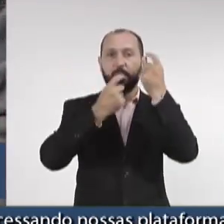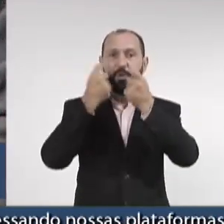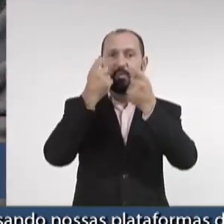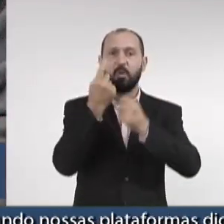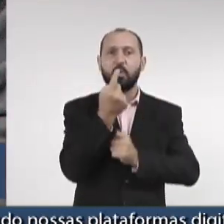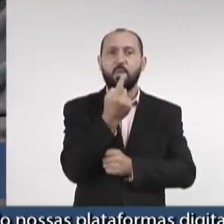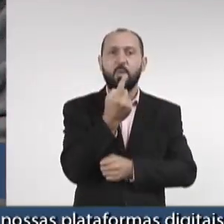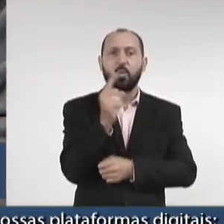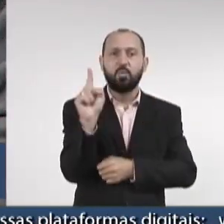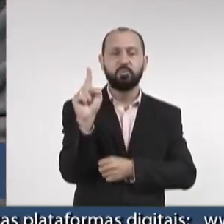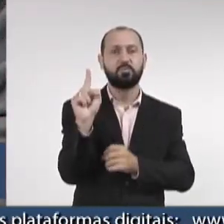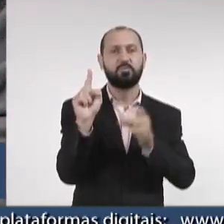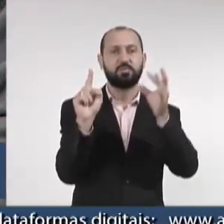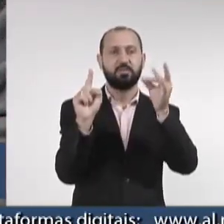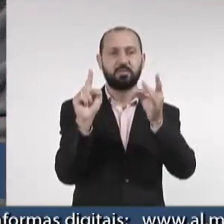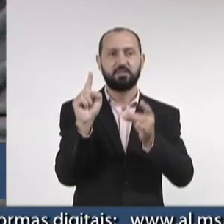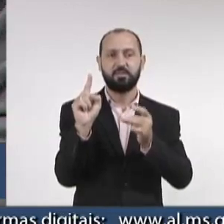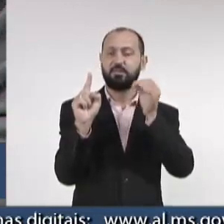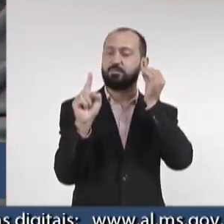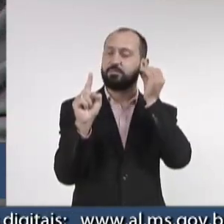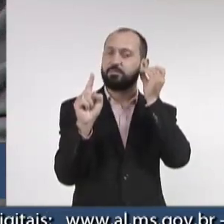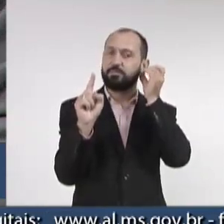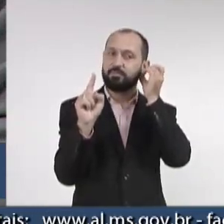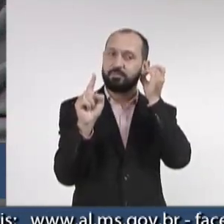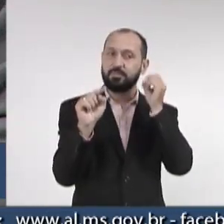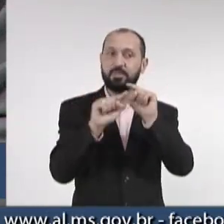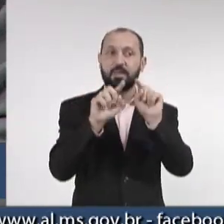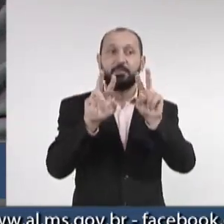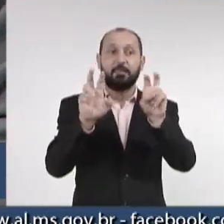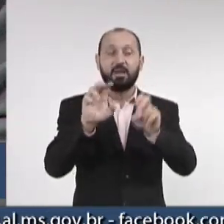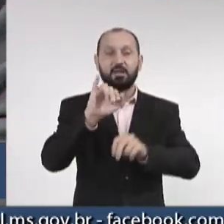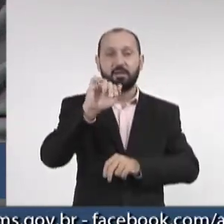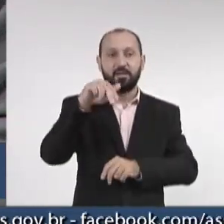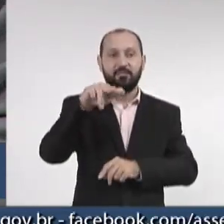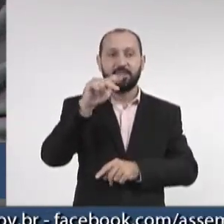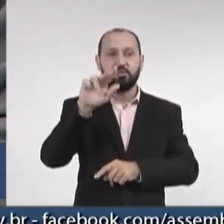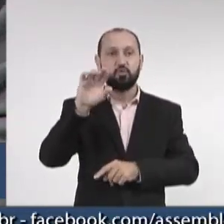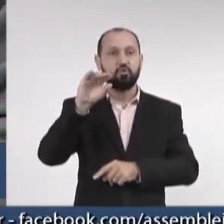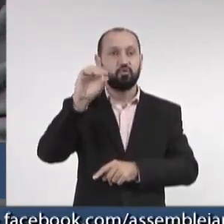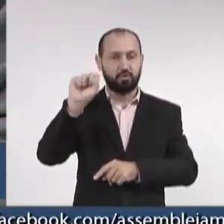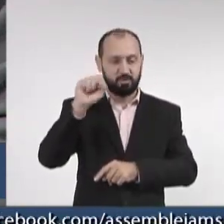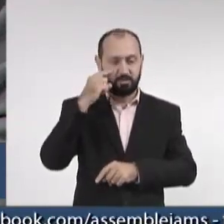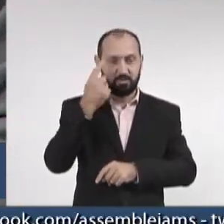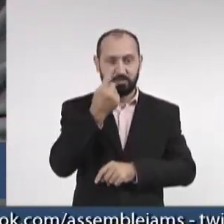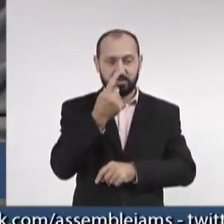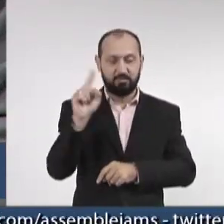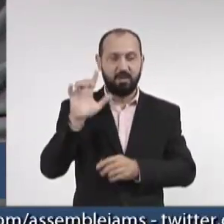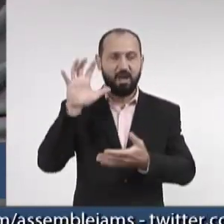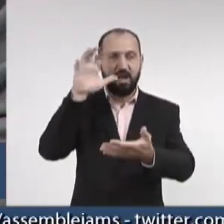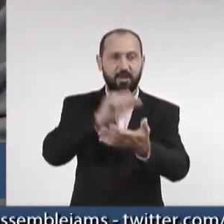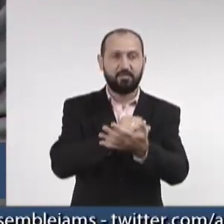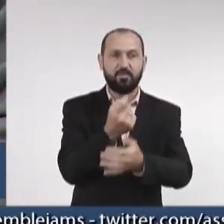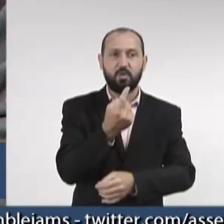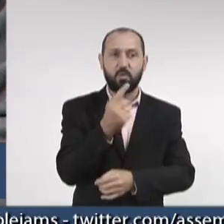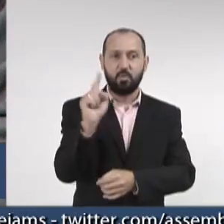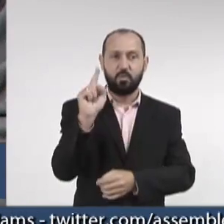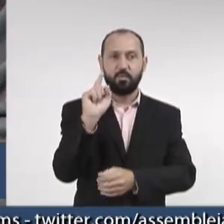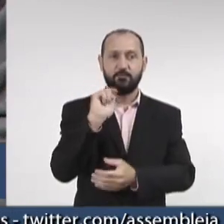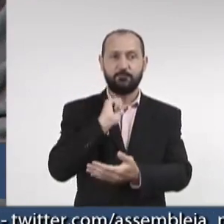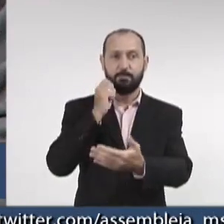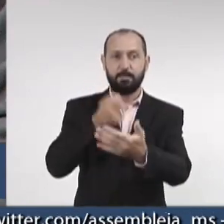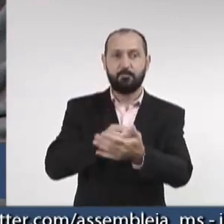contribuindo, que sabiam dessas invasões, a autoridade federal, que inclusive compõe